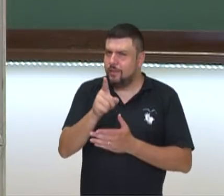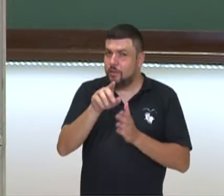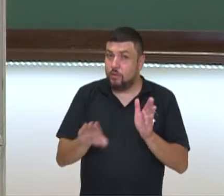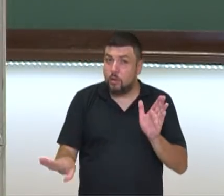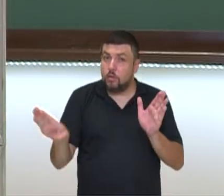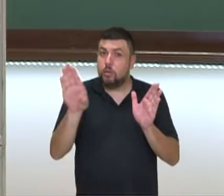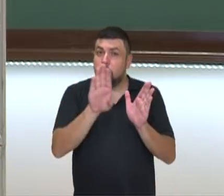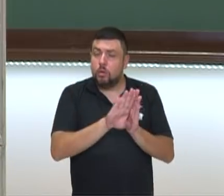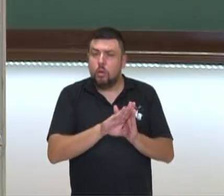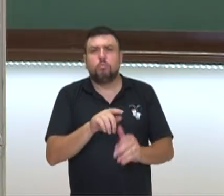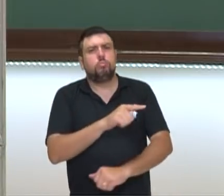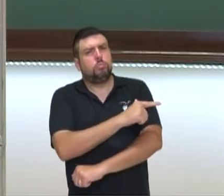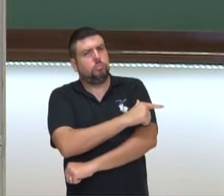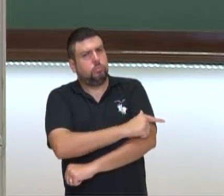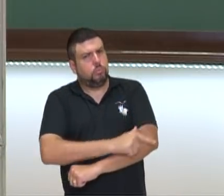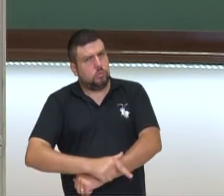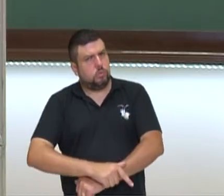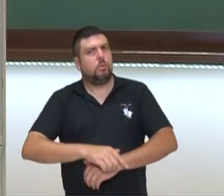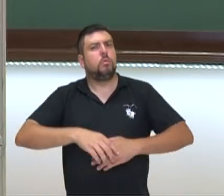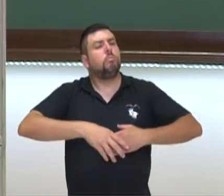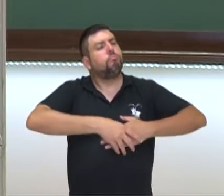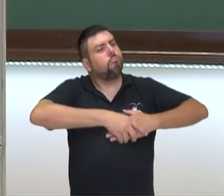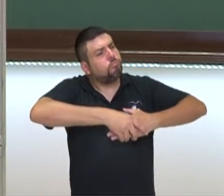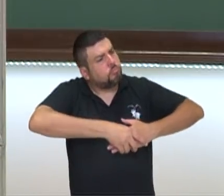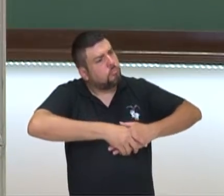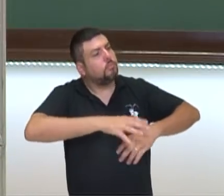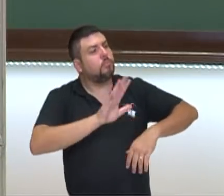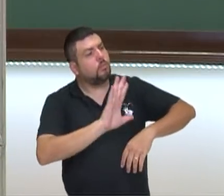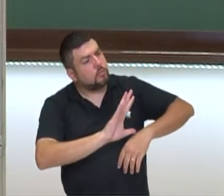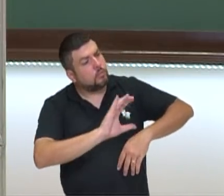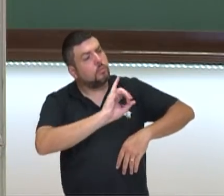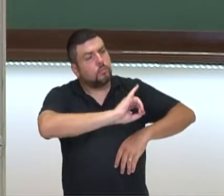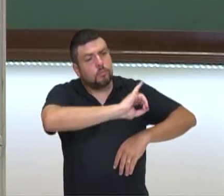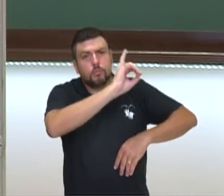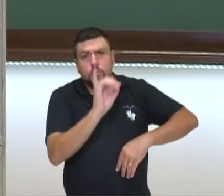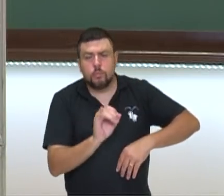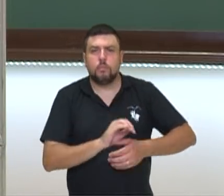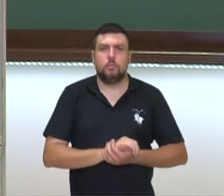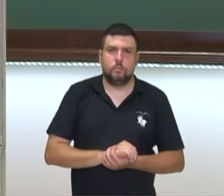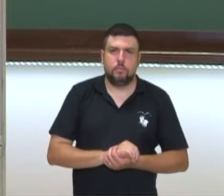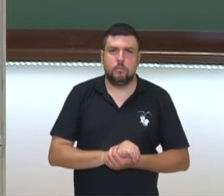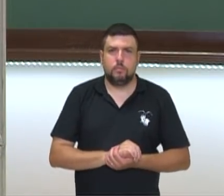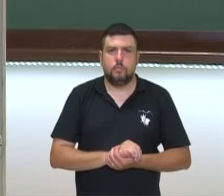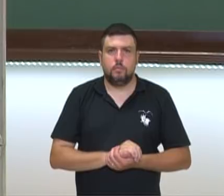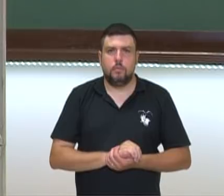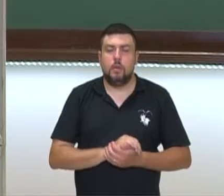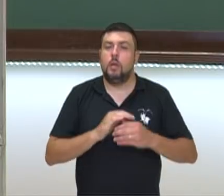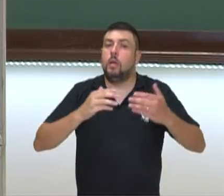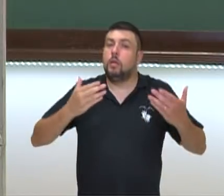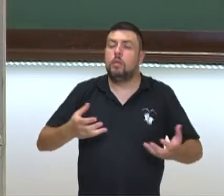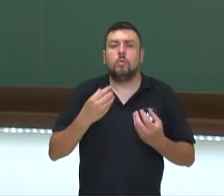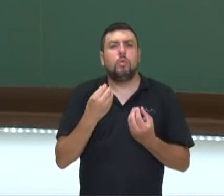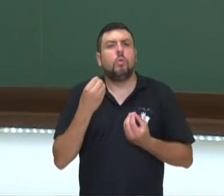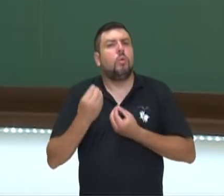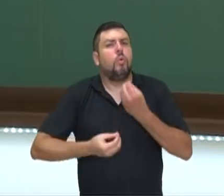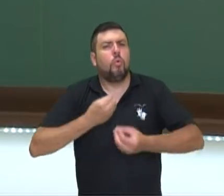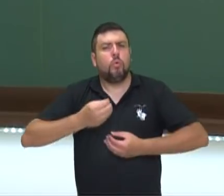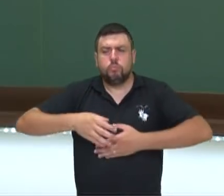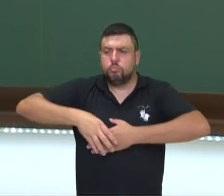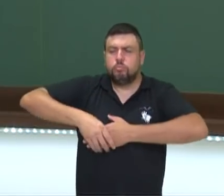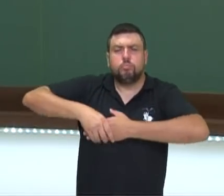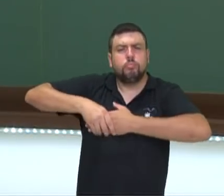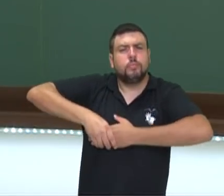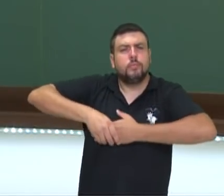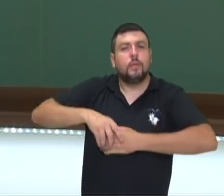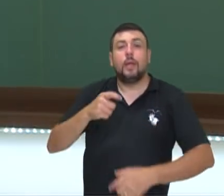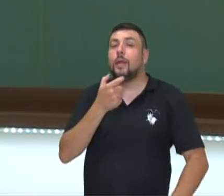que fazer isso, né? É educação. A gente chega cumprimentando, seja quem for. Vamos descobrir como que seriam essas formas em inglês. Dá